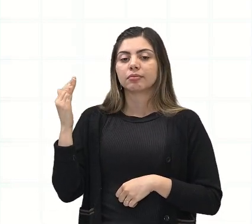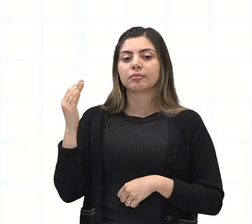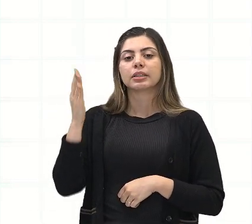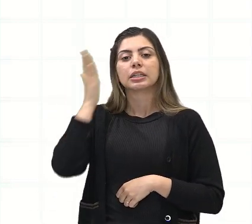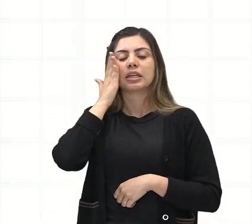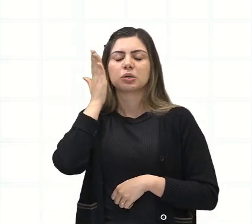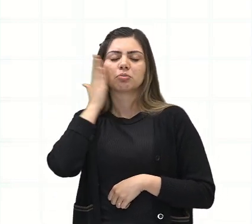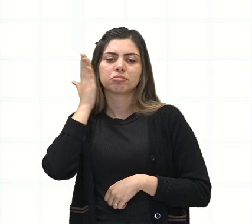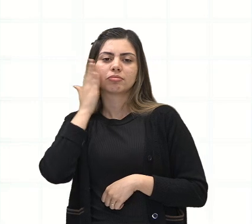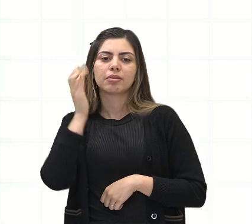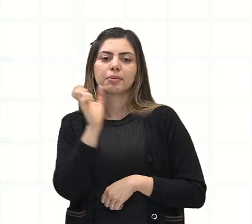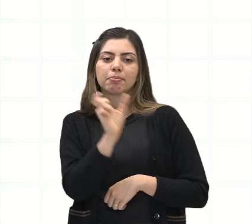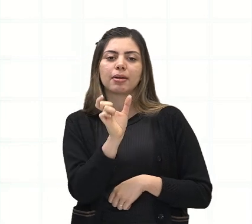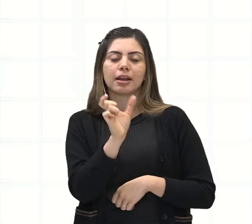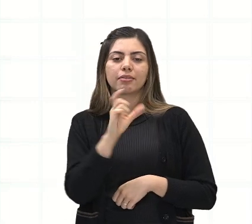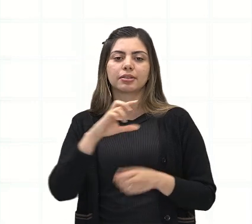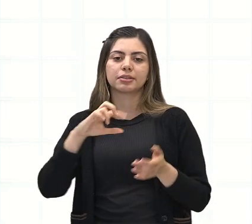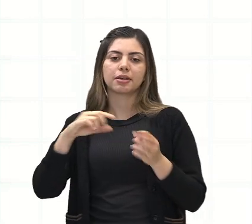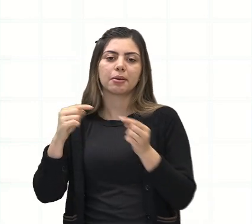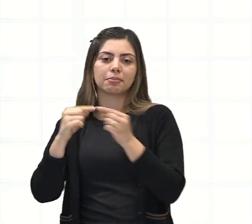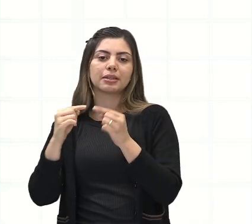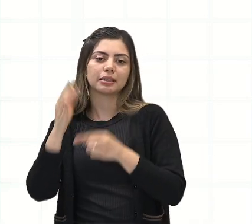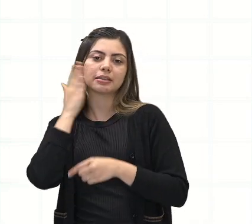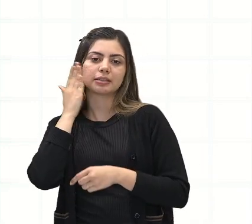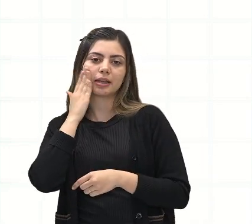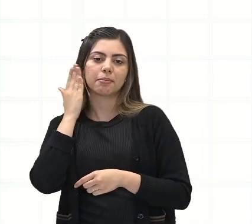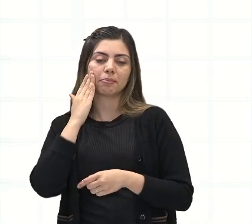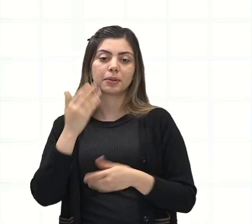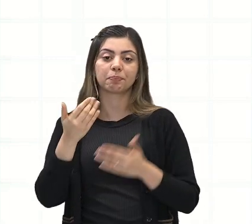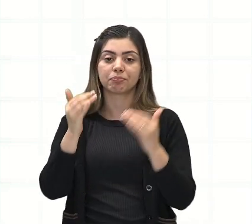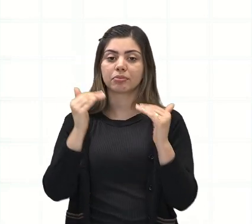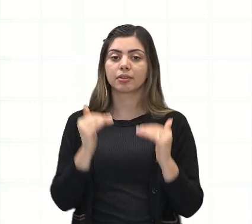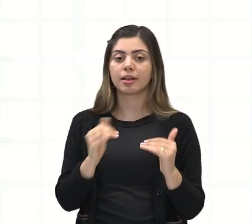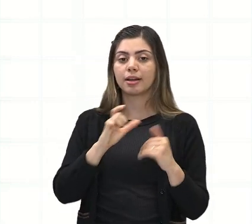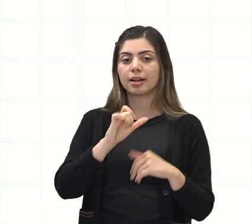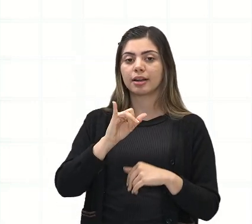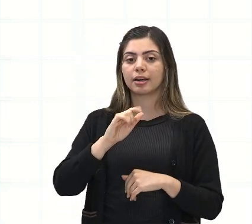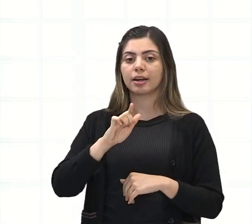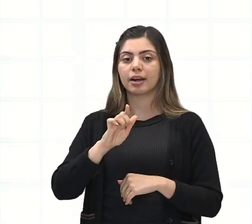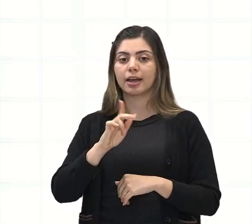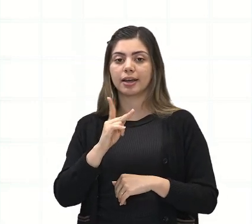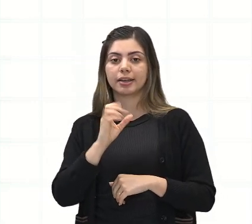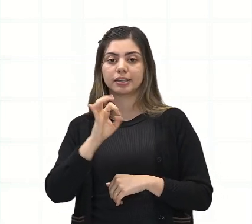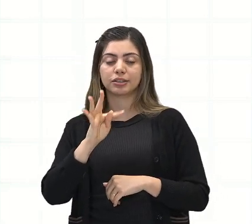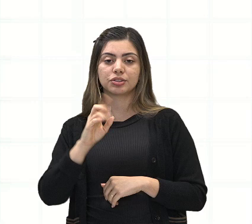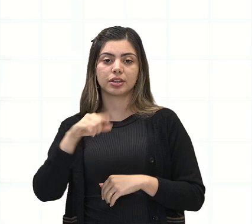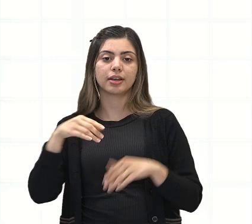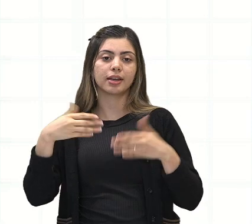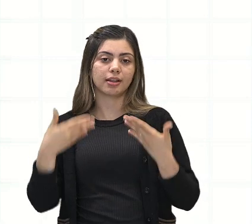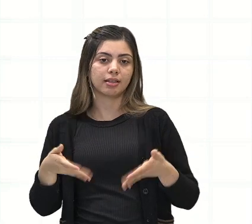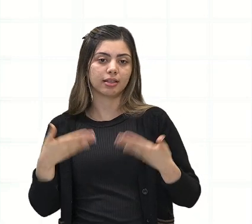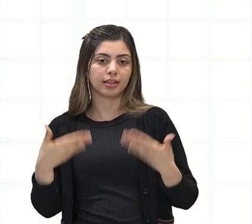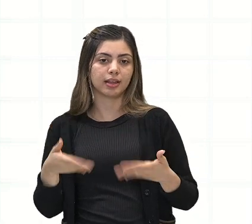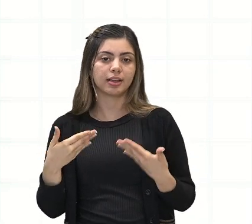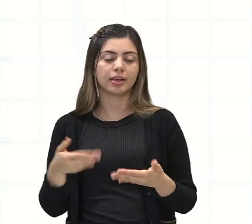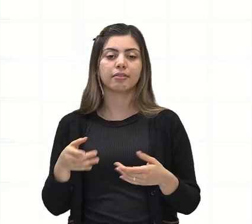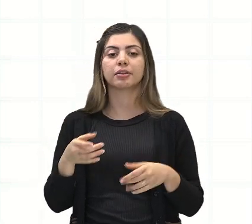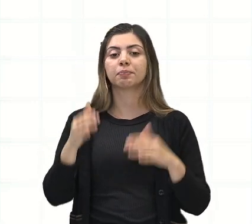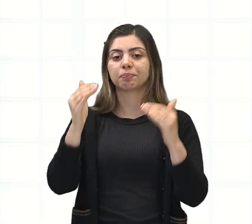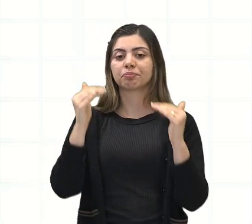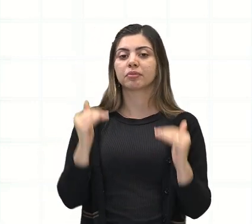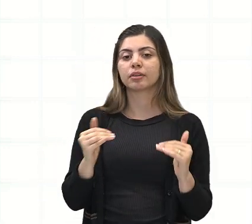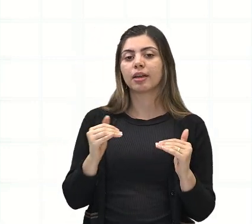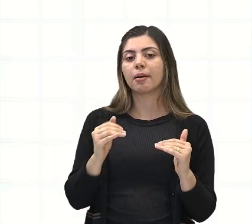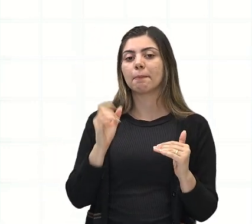as coisas. O meu temperamento é light, eu sou leve, eu sou tranquilo. Minha casa é high-tech, que é essa tecnologia de ponta, muito utilizada no português a